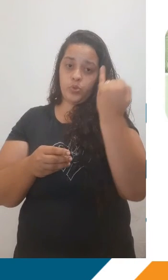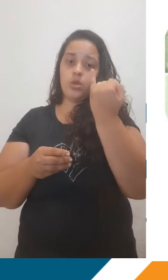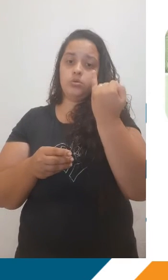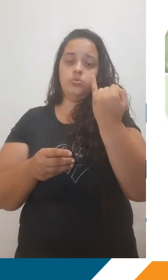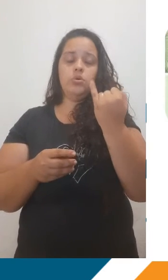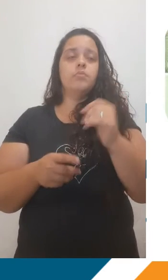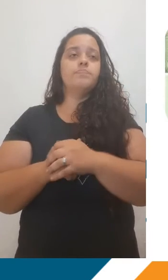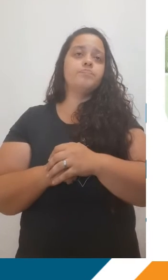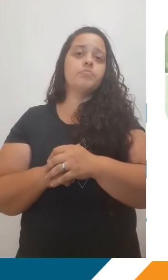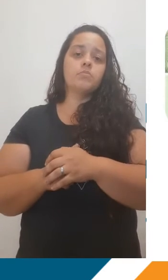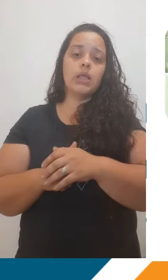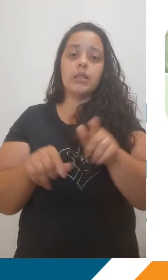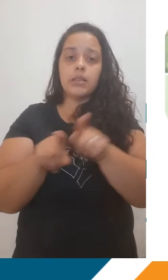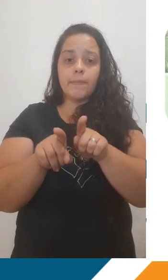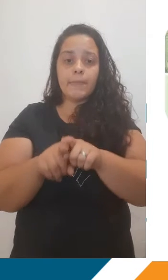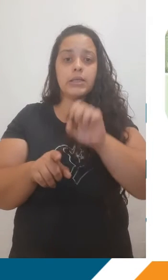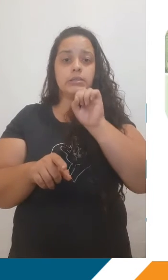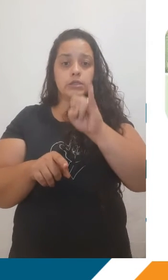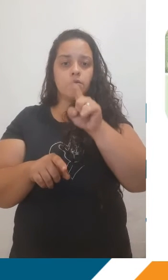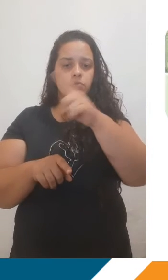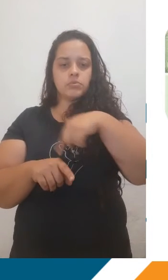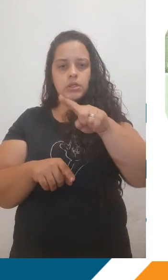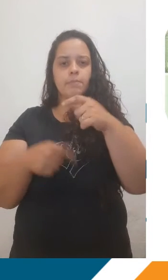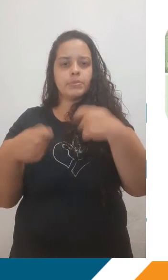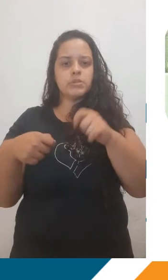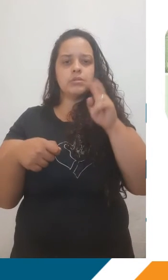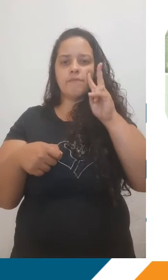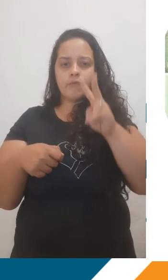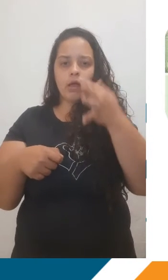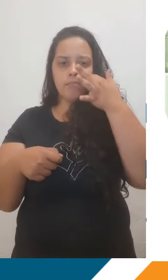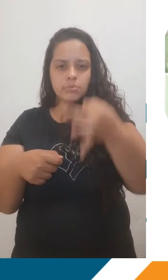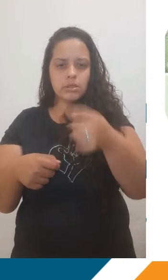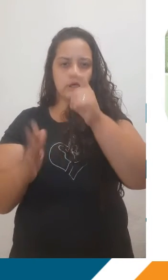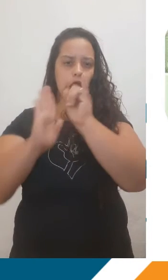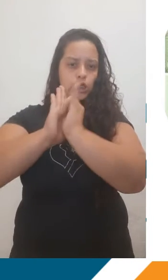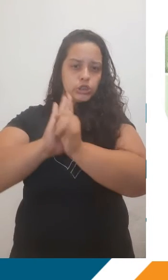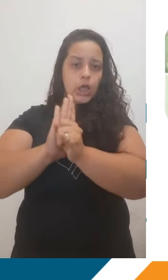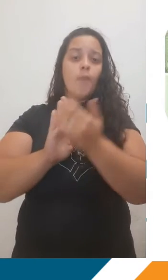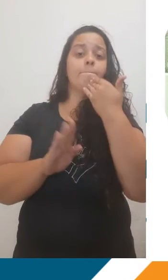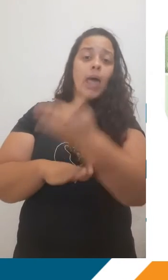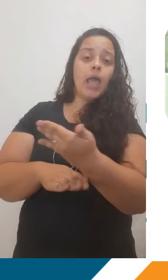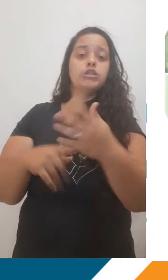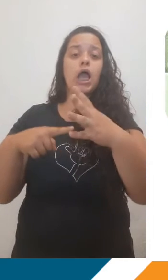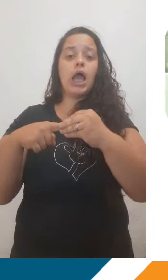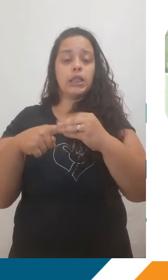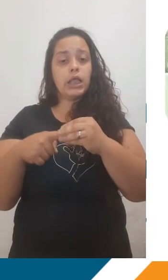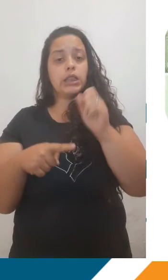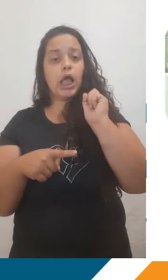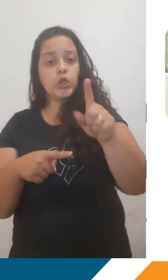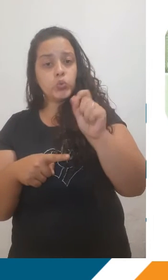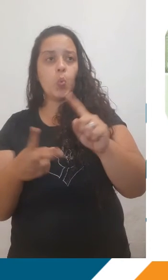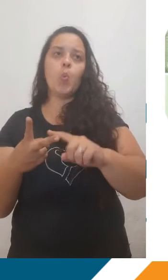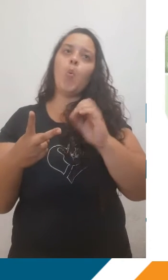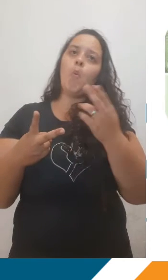E verificar se aquela prova, né, aquele vestibular que você está participando, no edital exige um tipo de